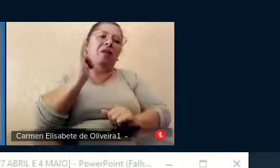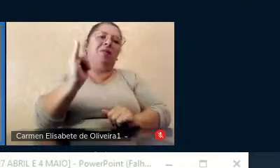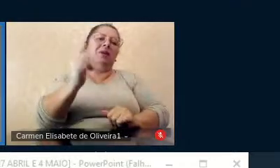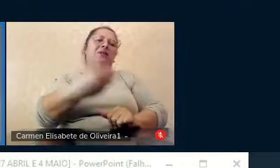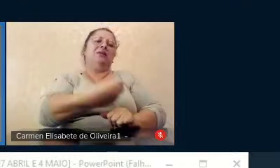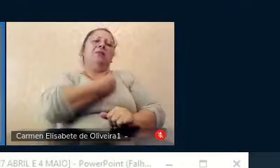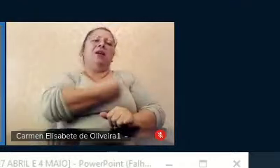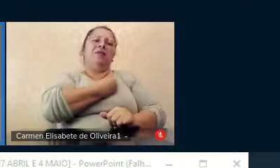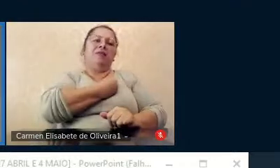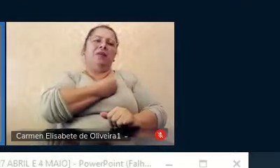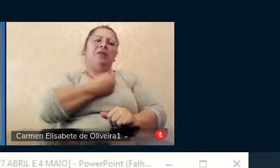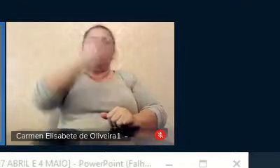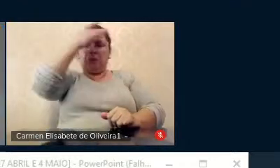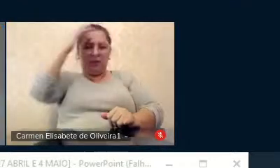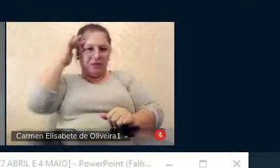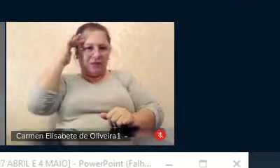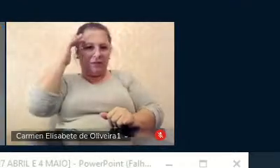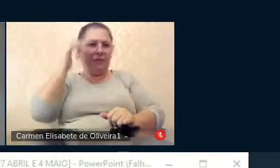vida deste autor.